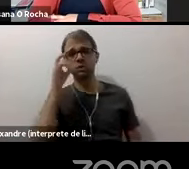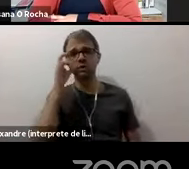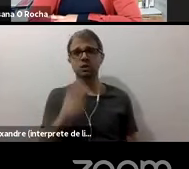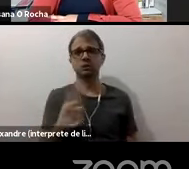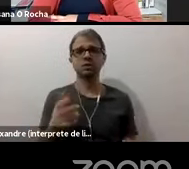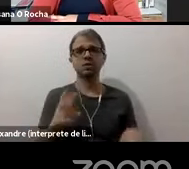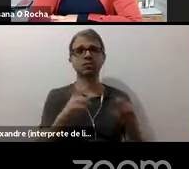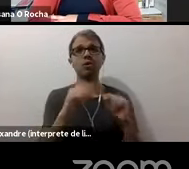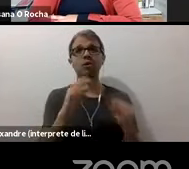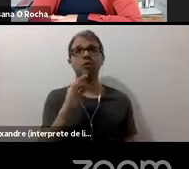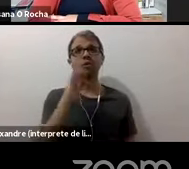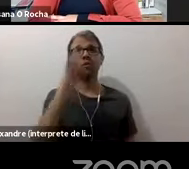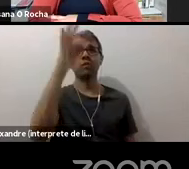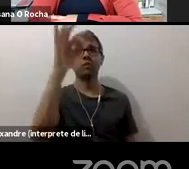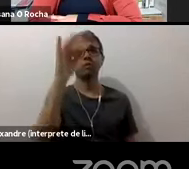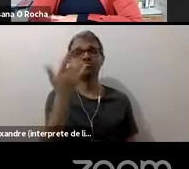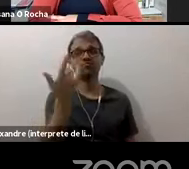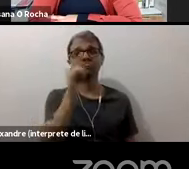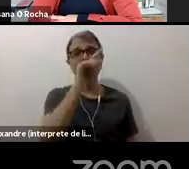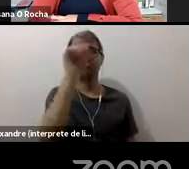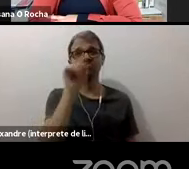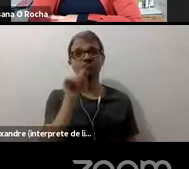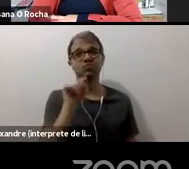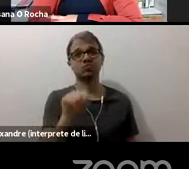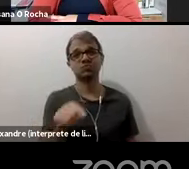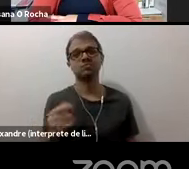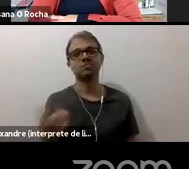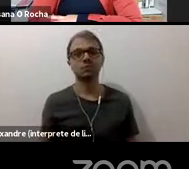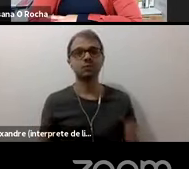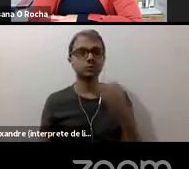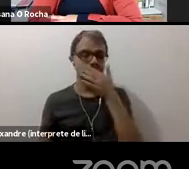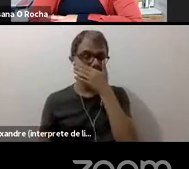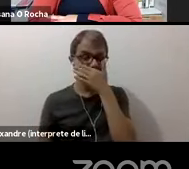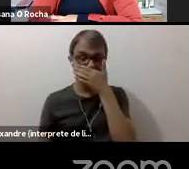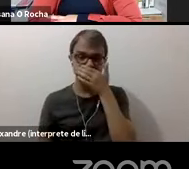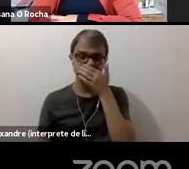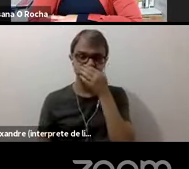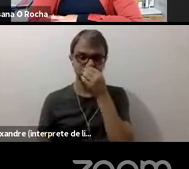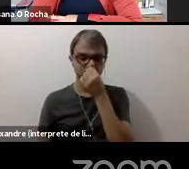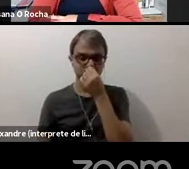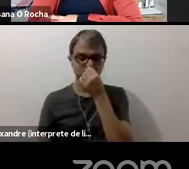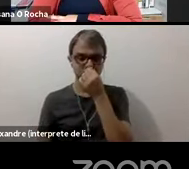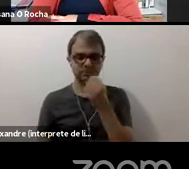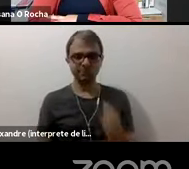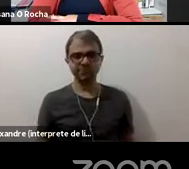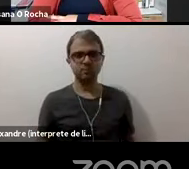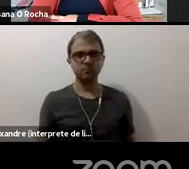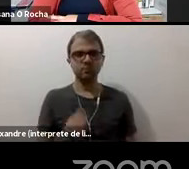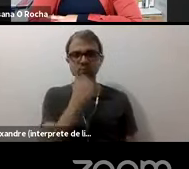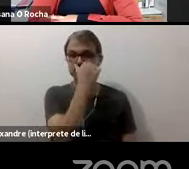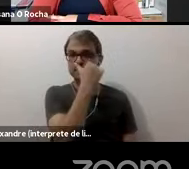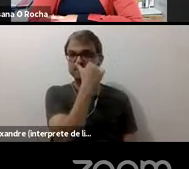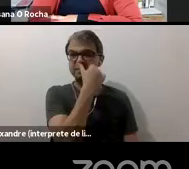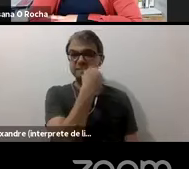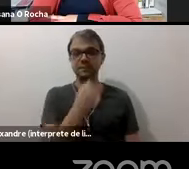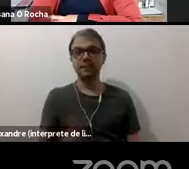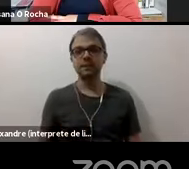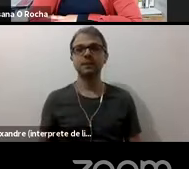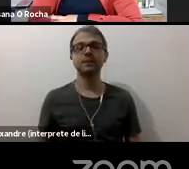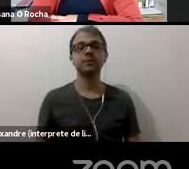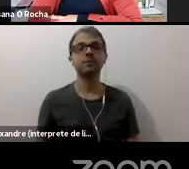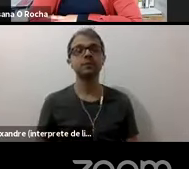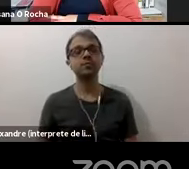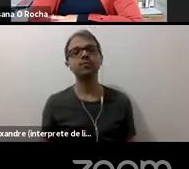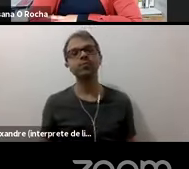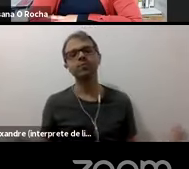precisamos de muita colaboração e muita criatividade. e falar um pouquinho sobre a questão